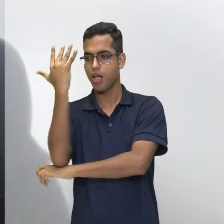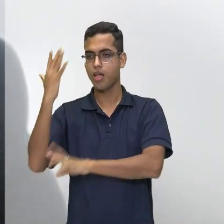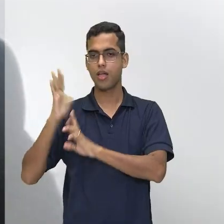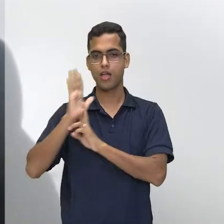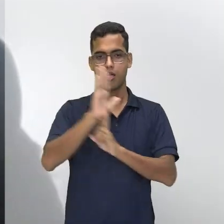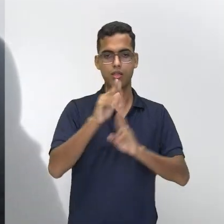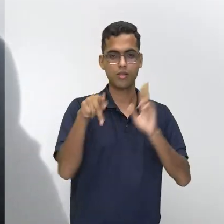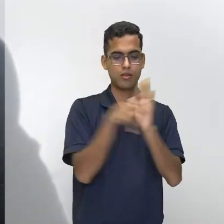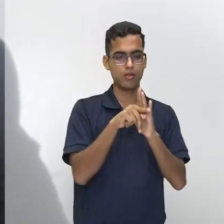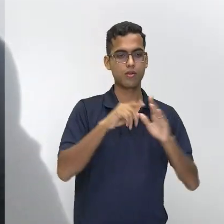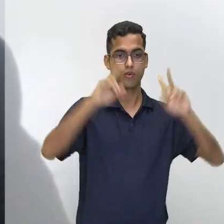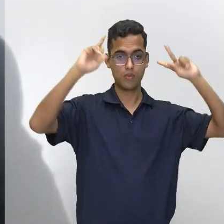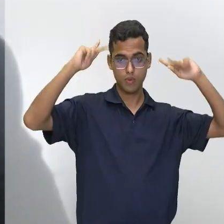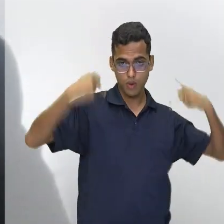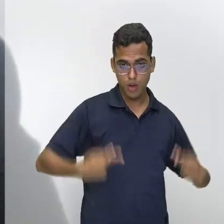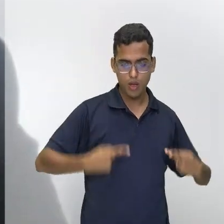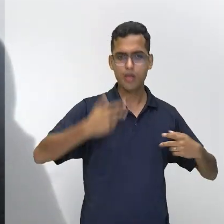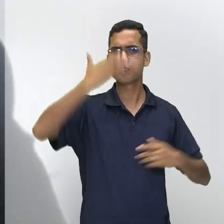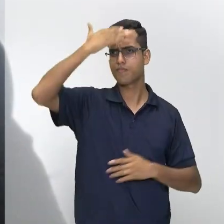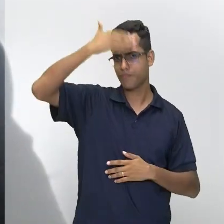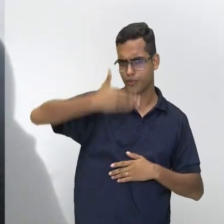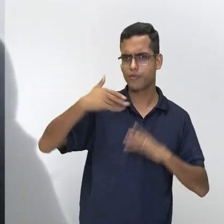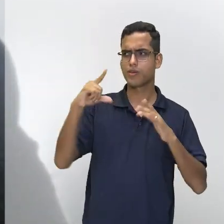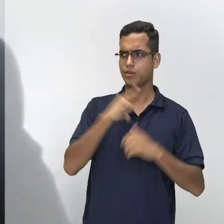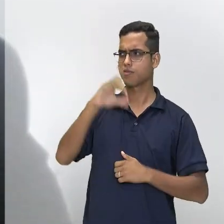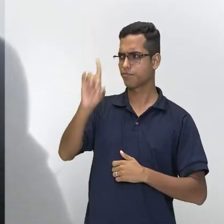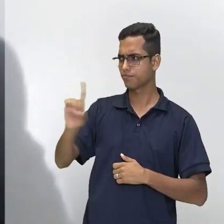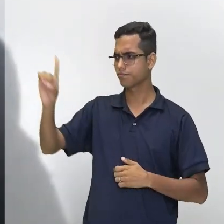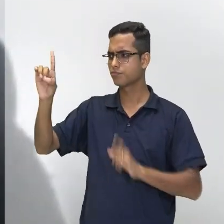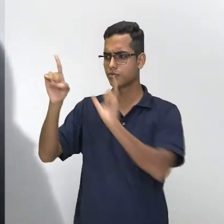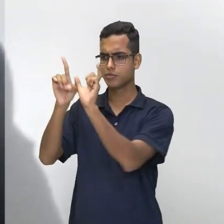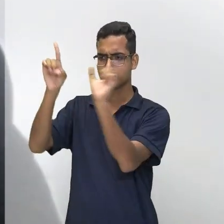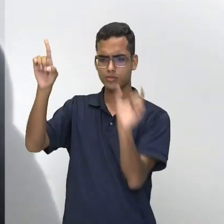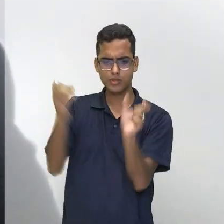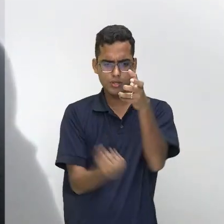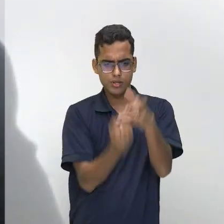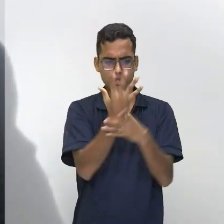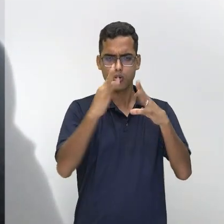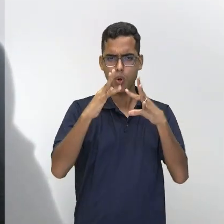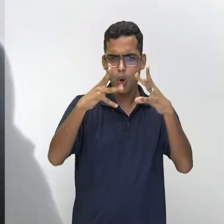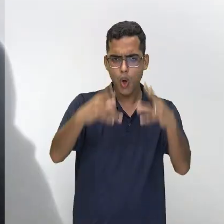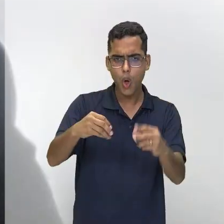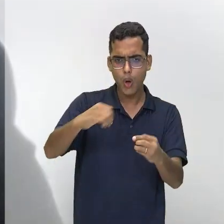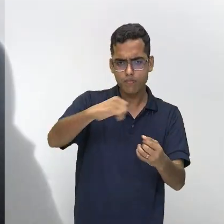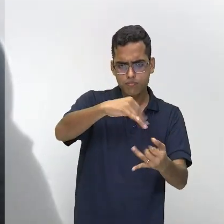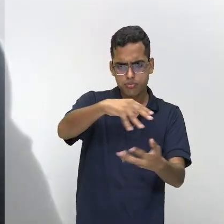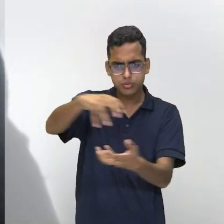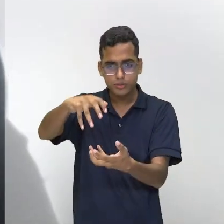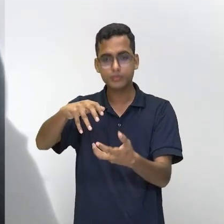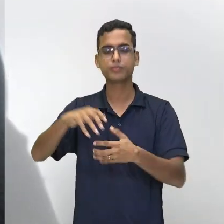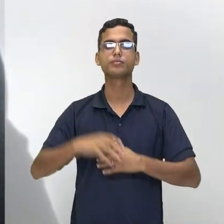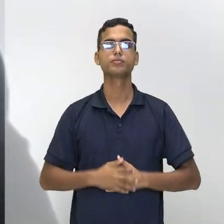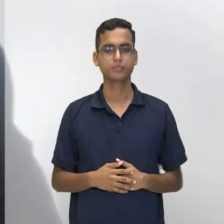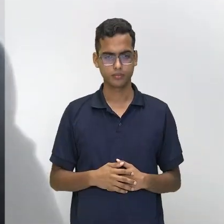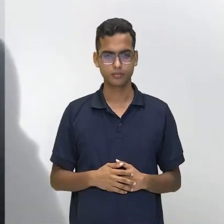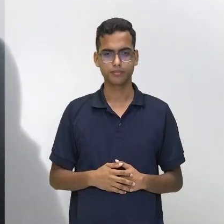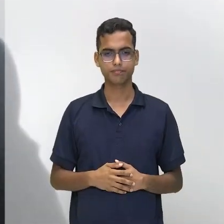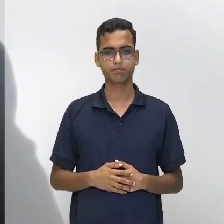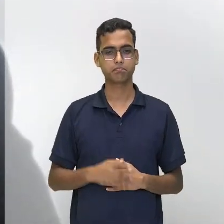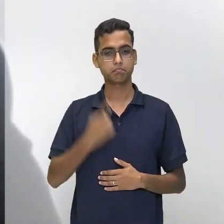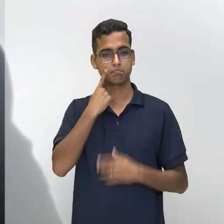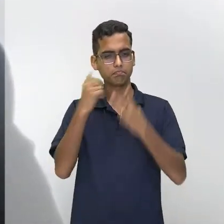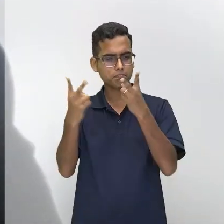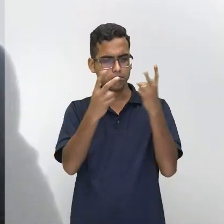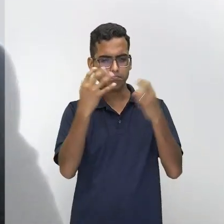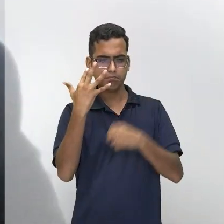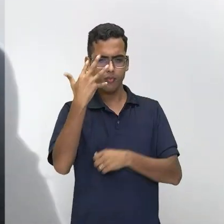existência. Ao contemplarmos a beleza que é as coisas que Deus deixou criadas para nós,